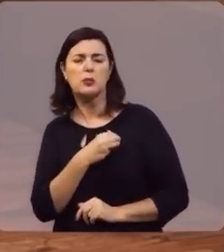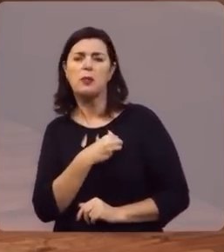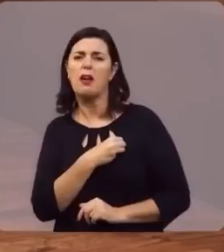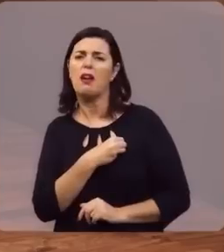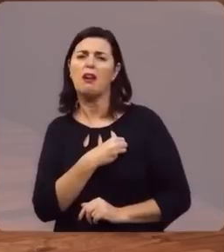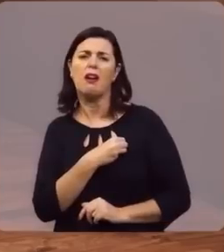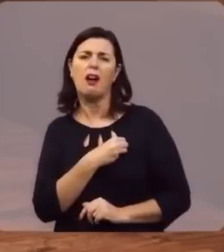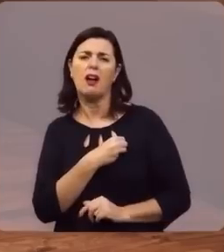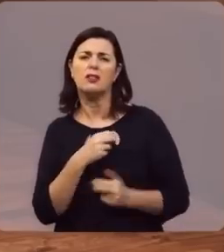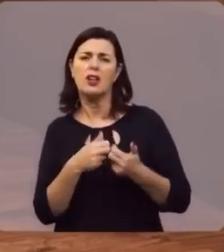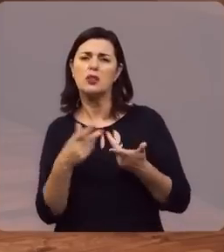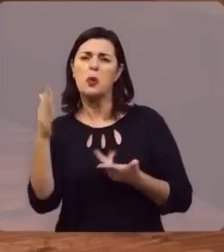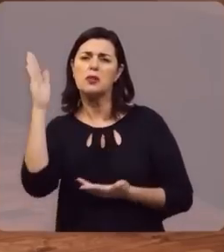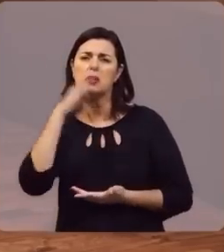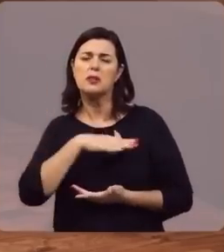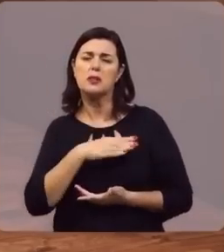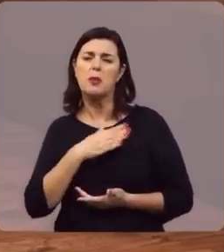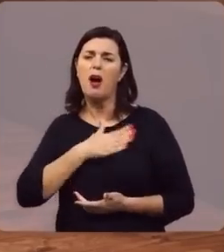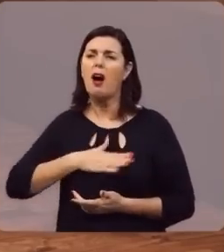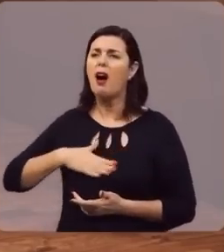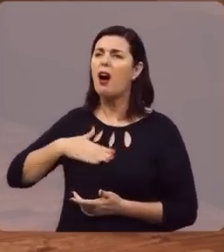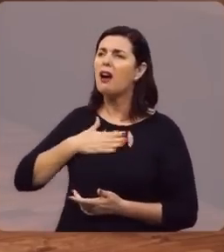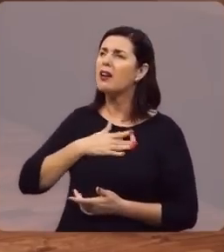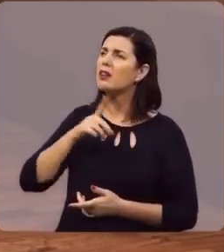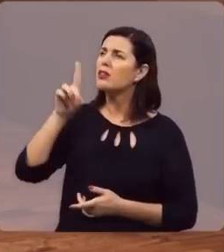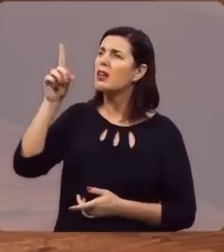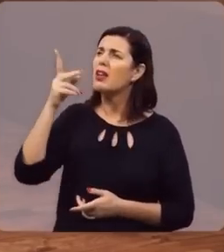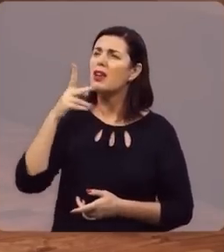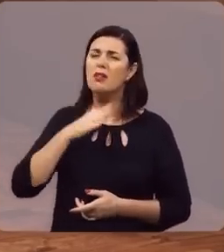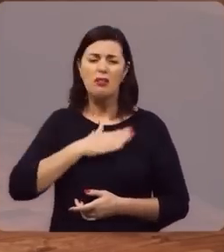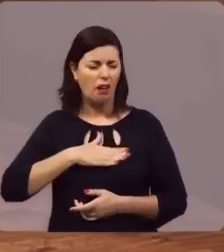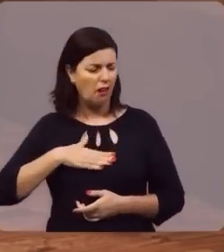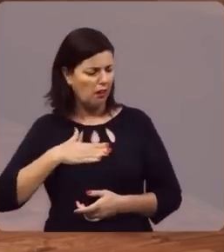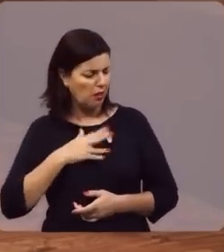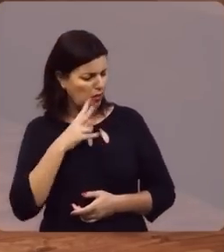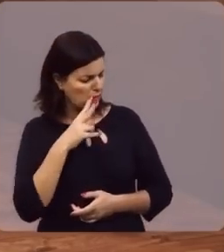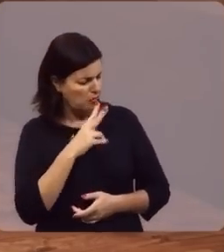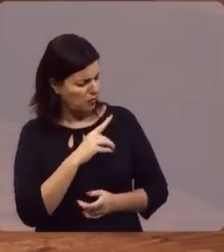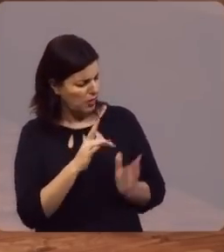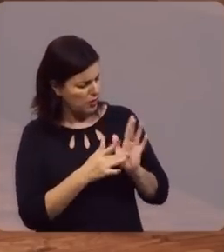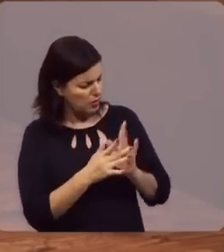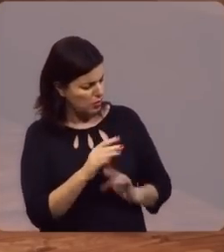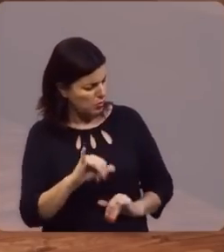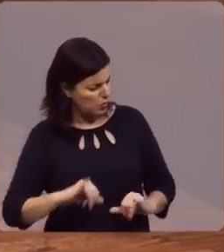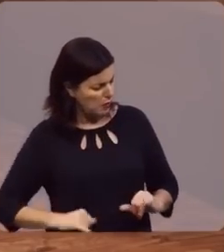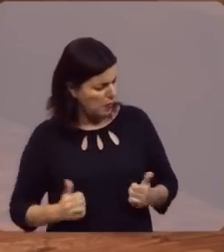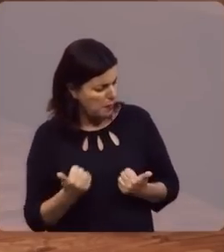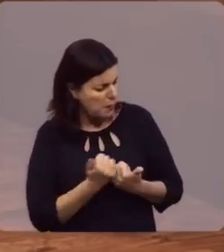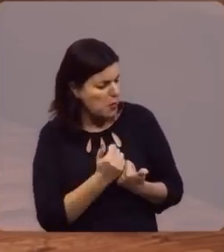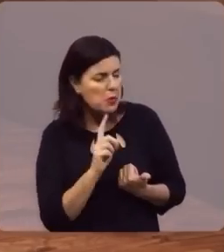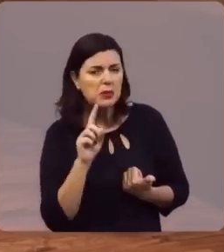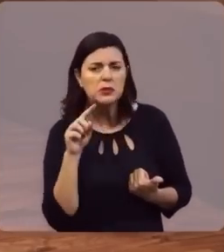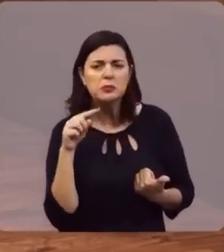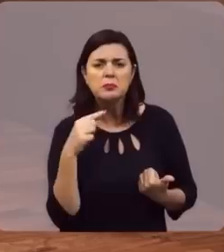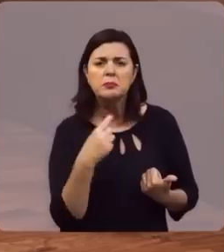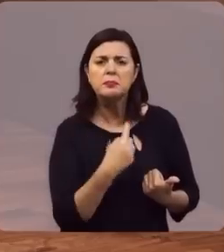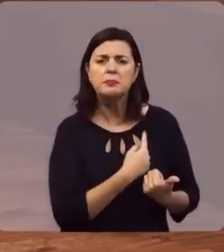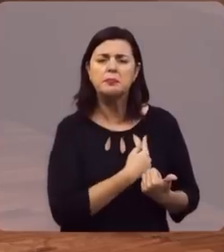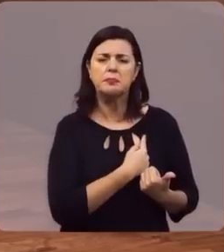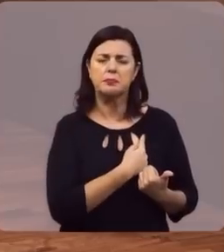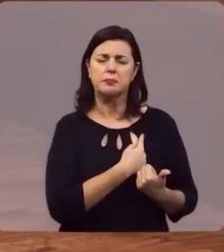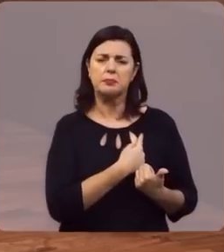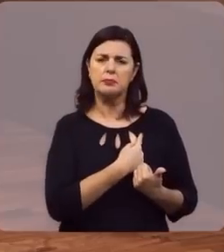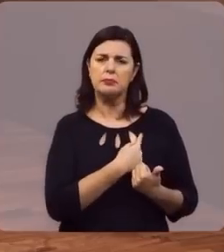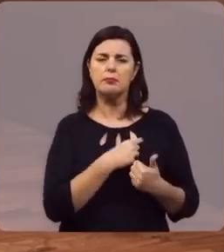por causa das nossas iniquidades e agradou o pai moelo naquela Cruz e talvez